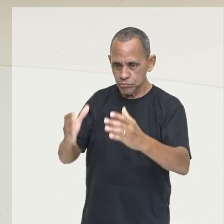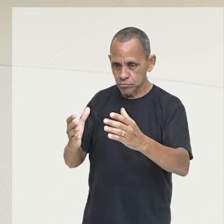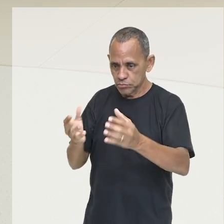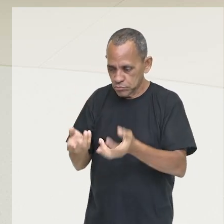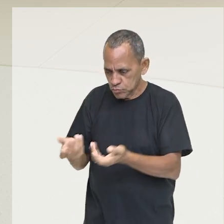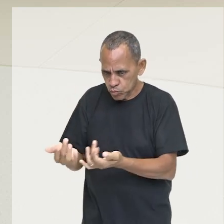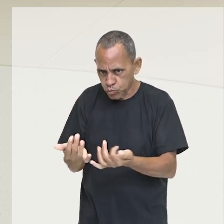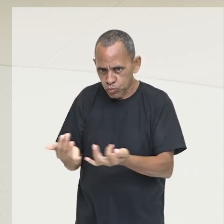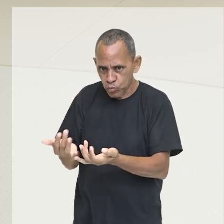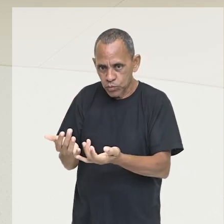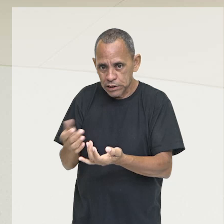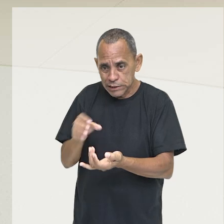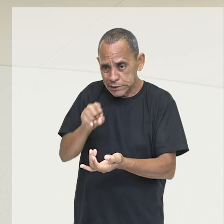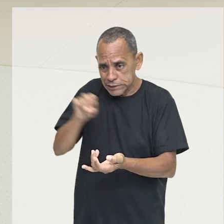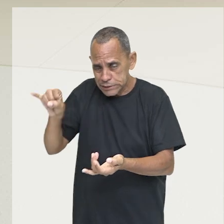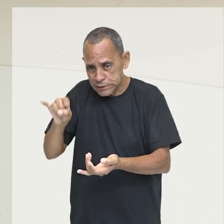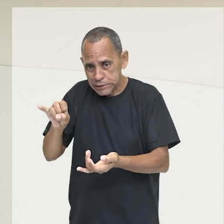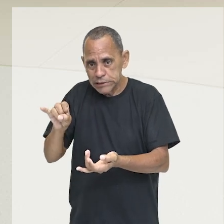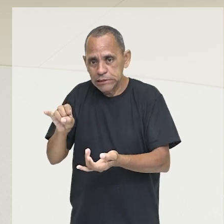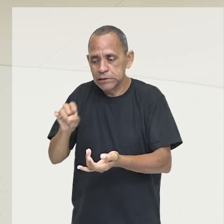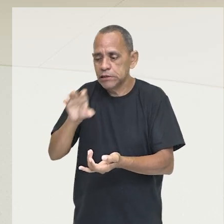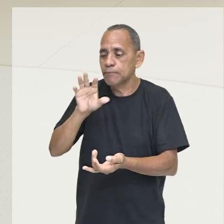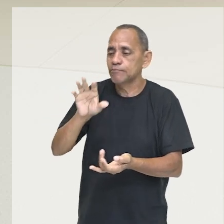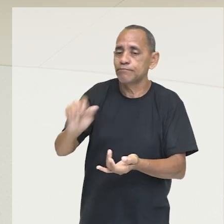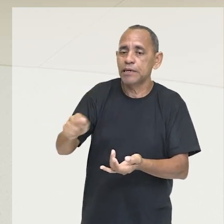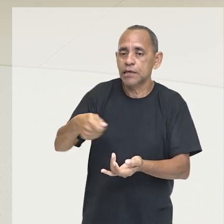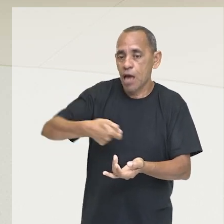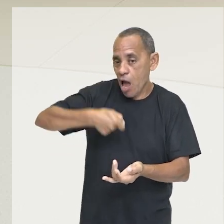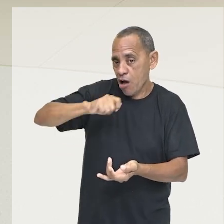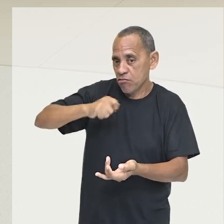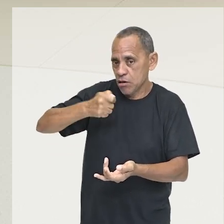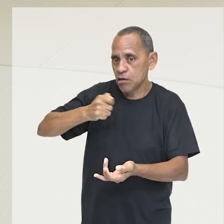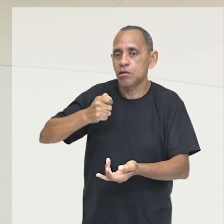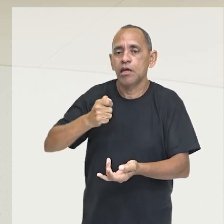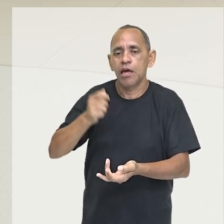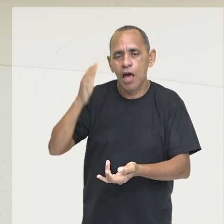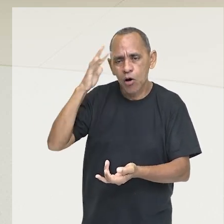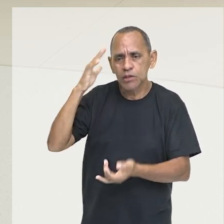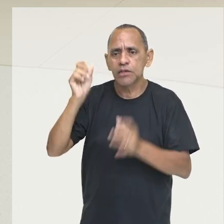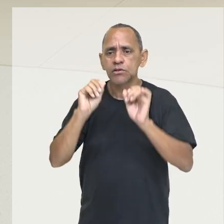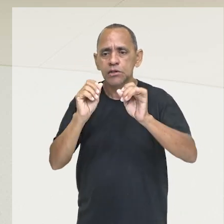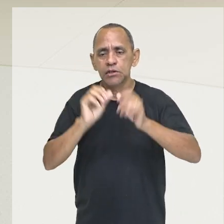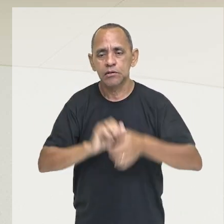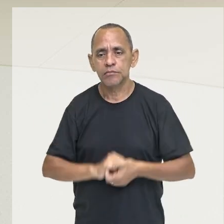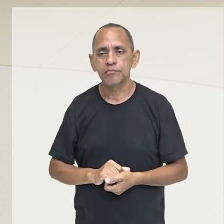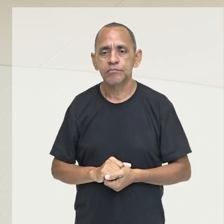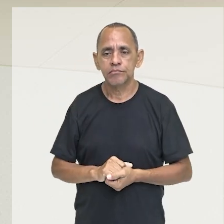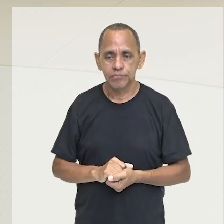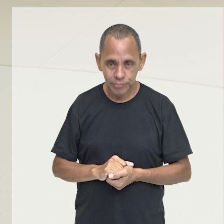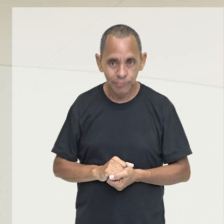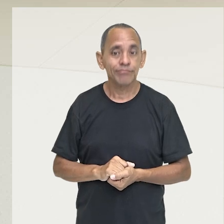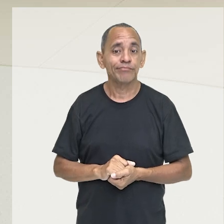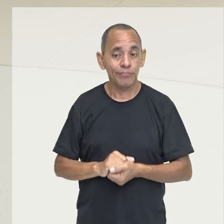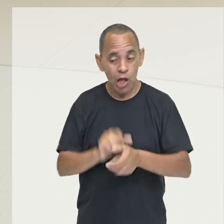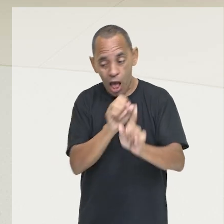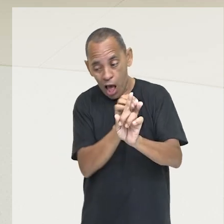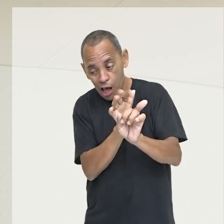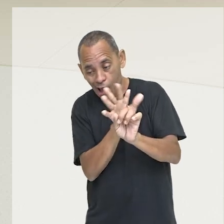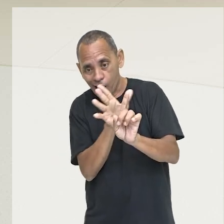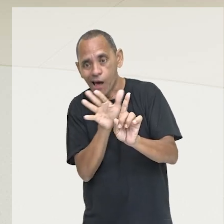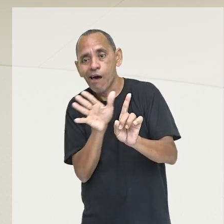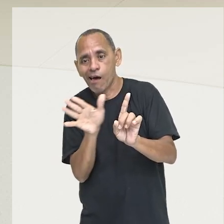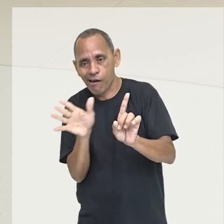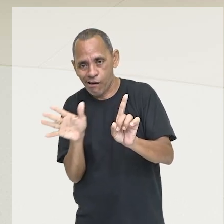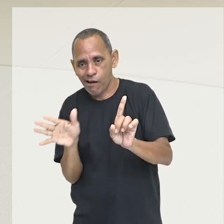colher, o que vai ocorrer? Vai ocorrer também a transferência da energia térmica,